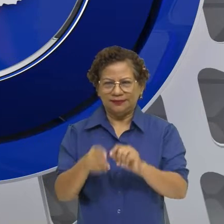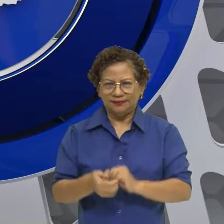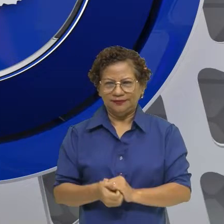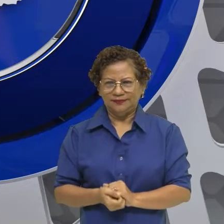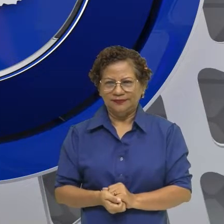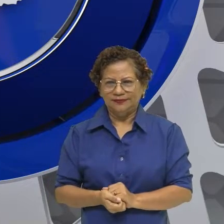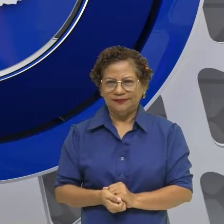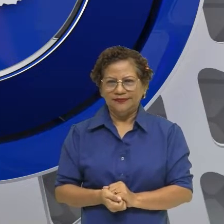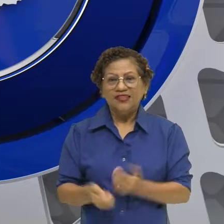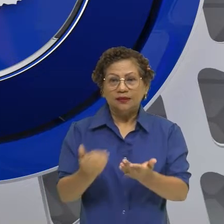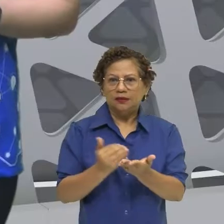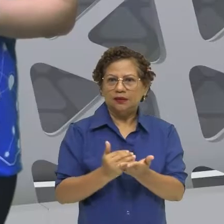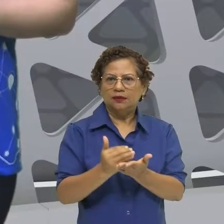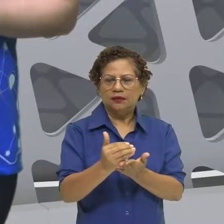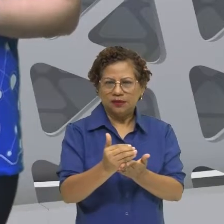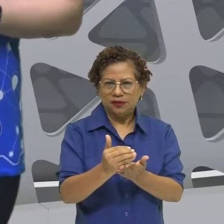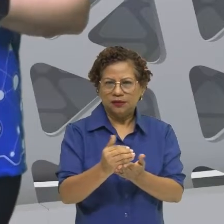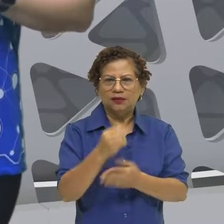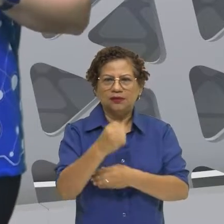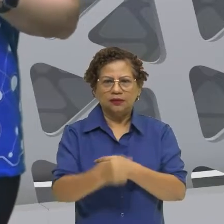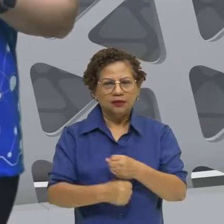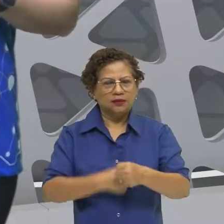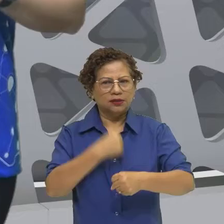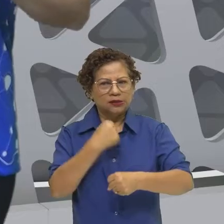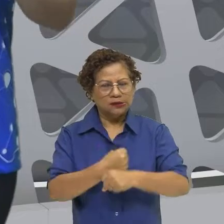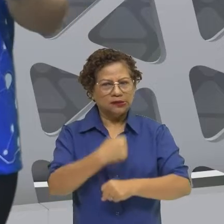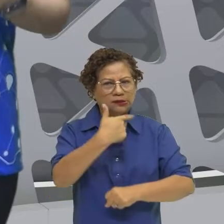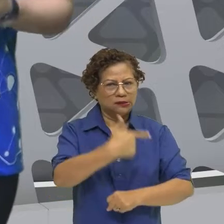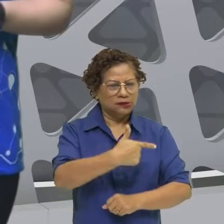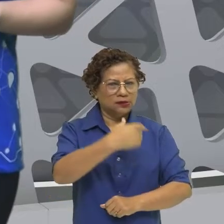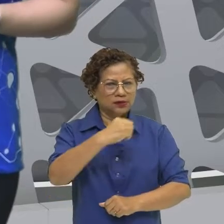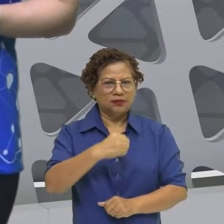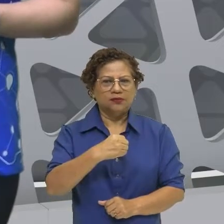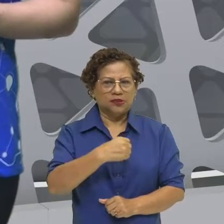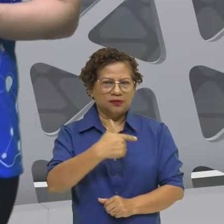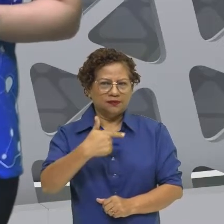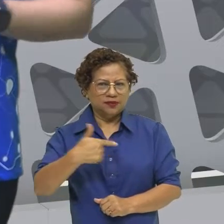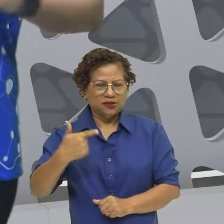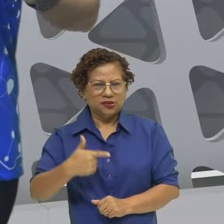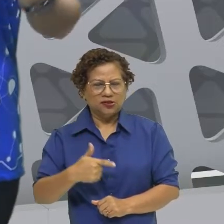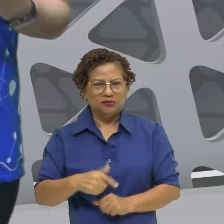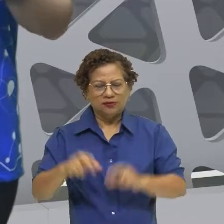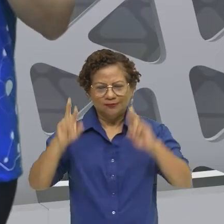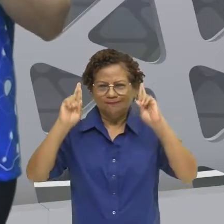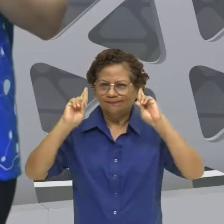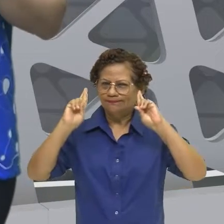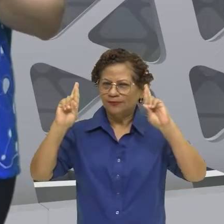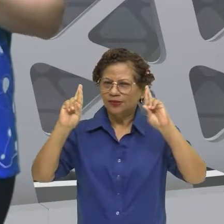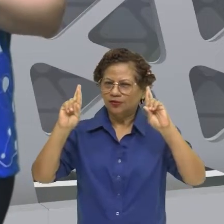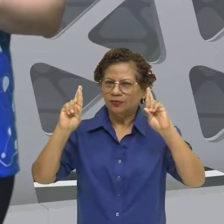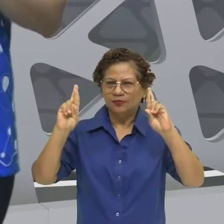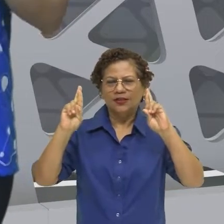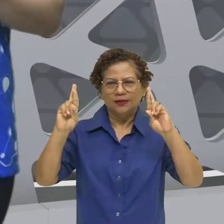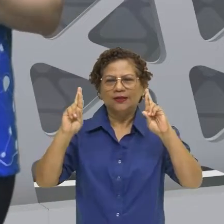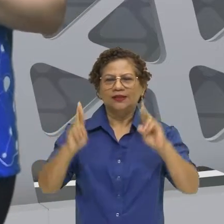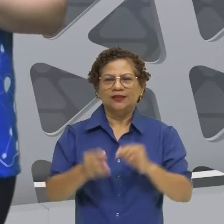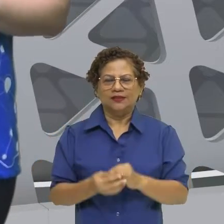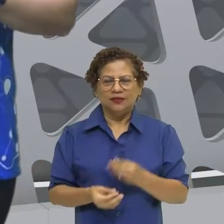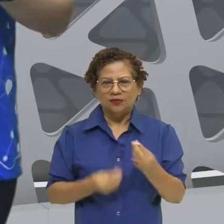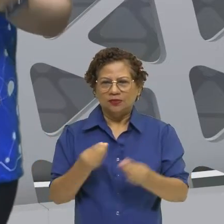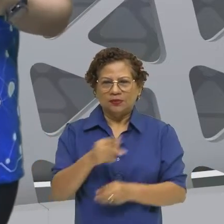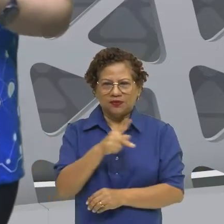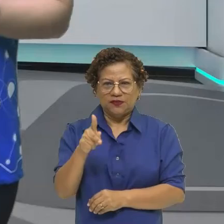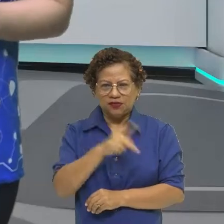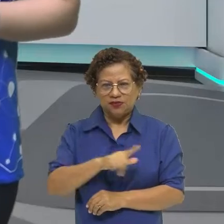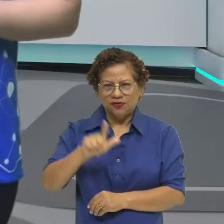está começando, né, esse ano cheio de esperança, né? Estamos passando ainda, como a Lúcia falou, a gente não pode esquecer